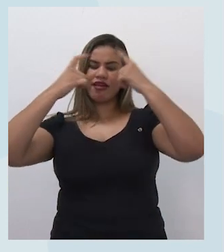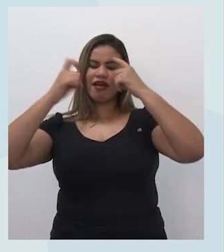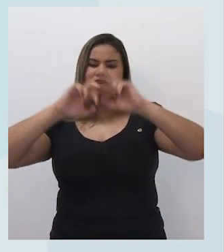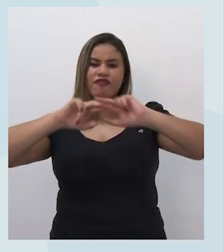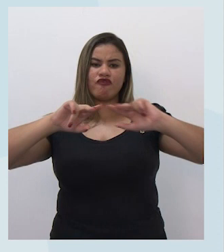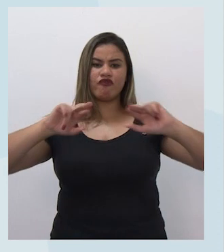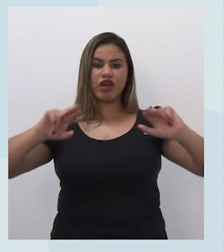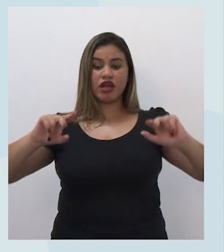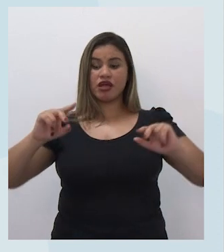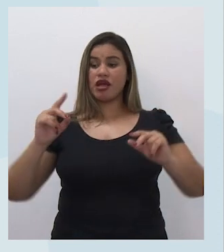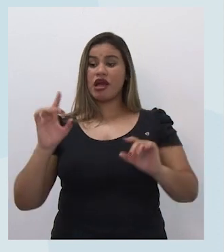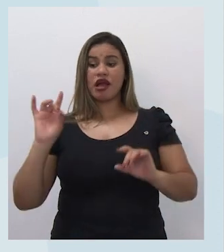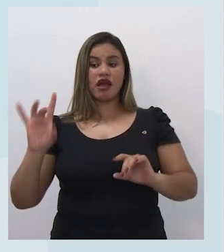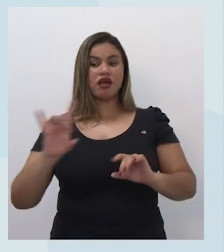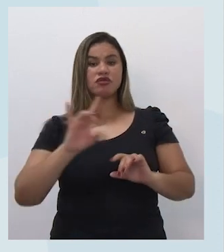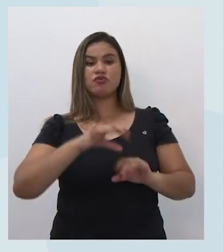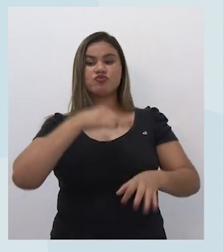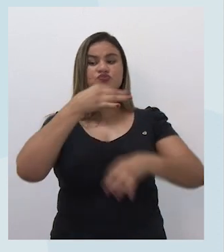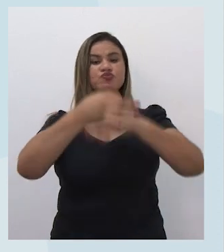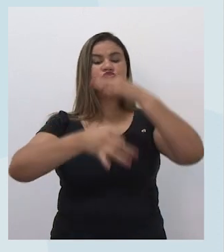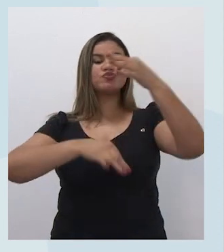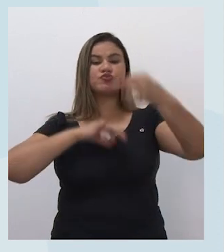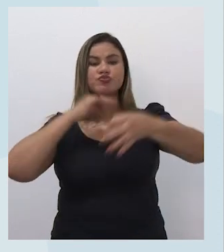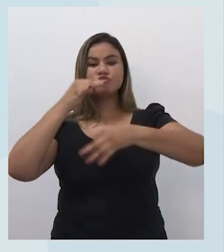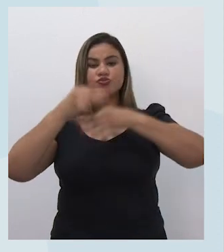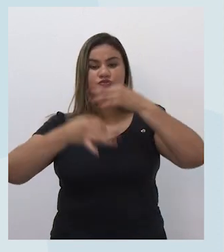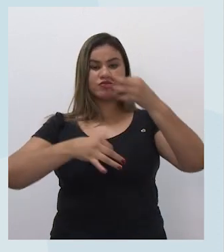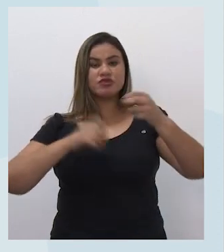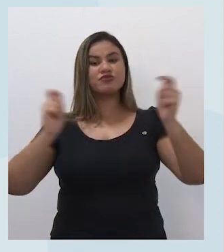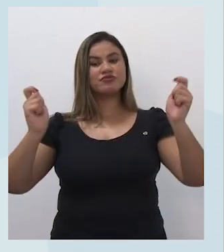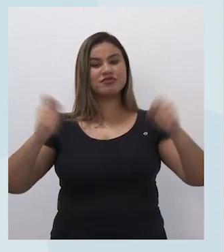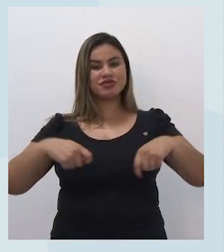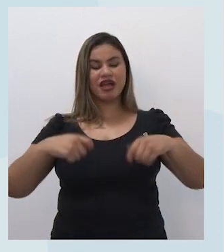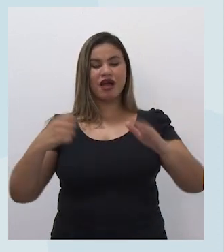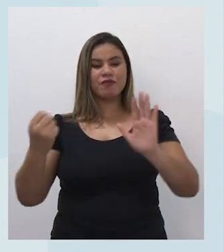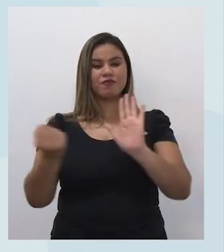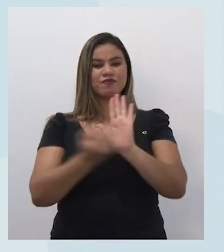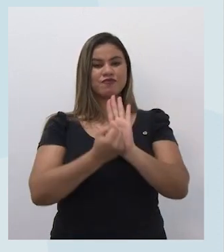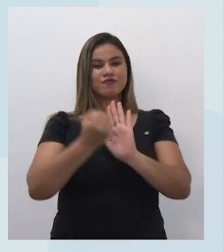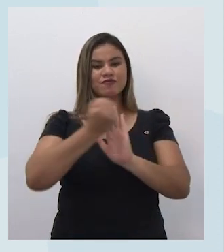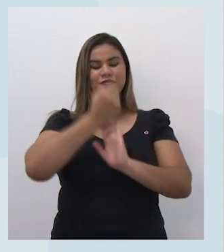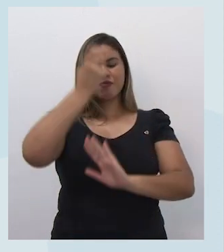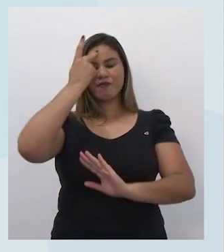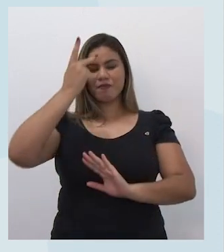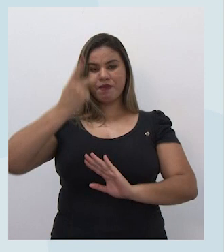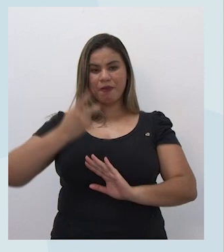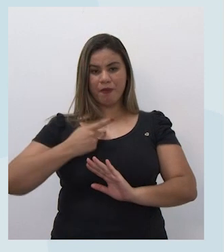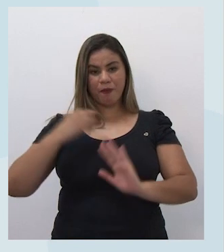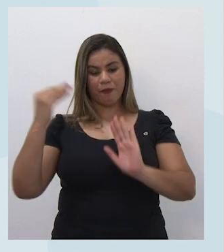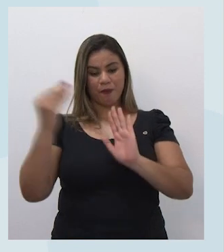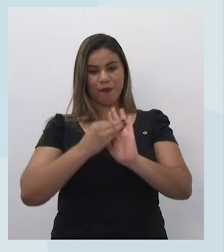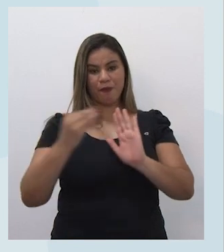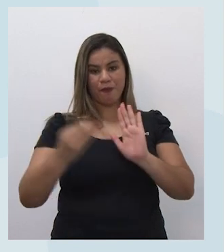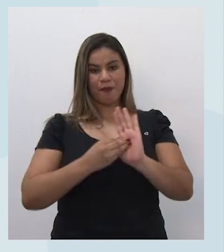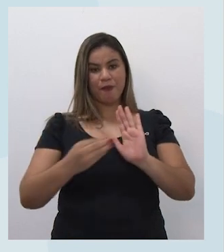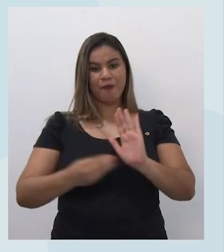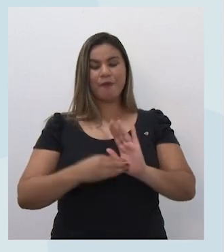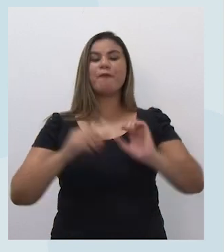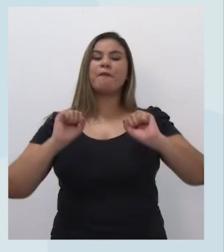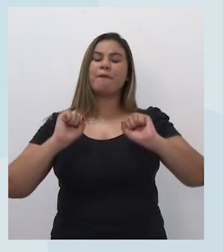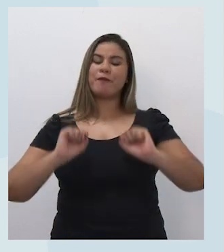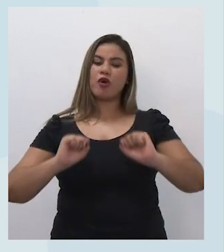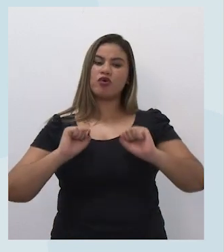se posicionar, para que depois sejam feitos registros individuais, né, das impressões,